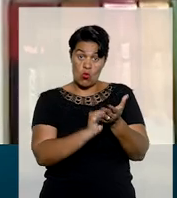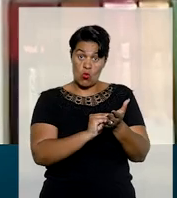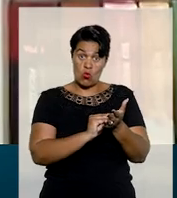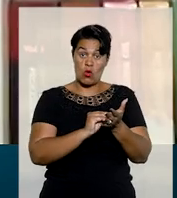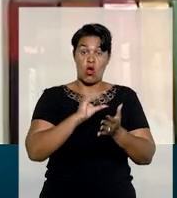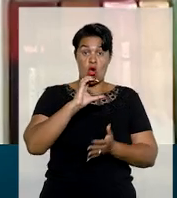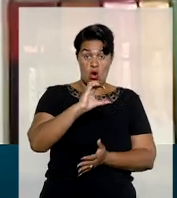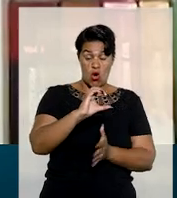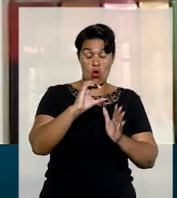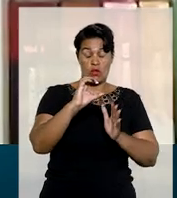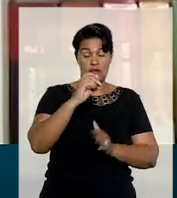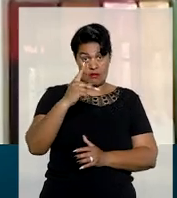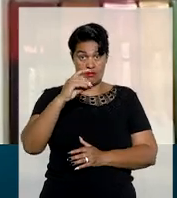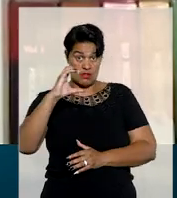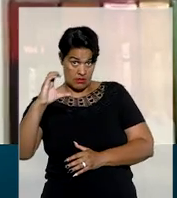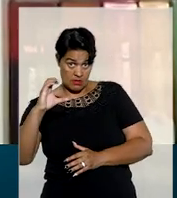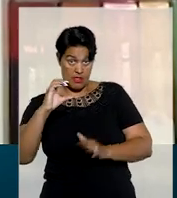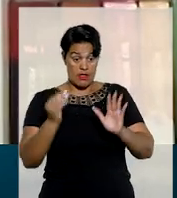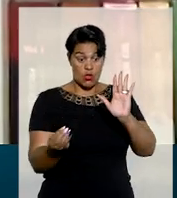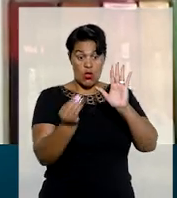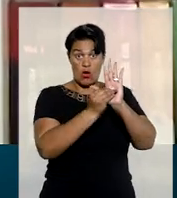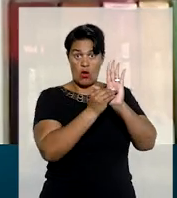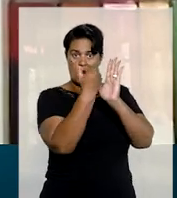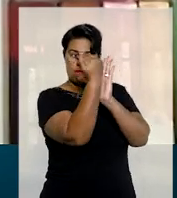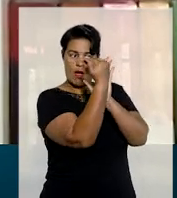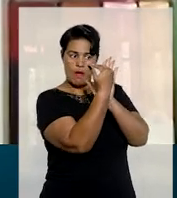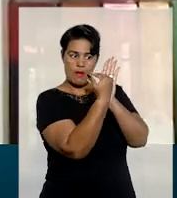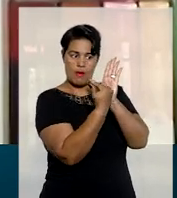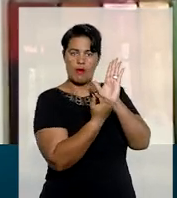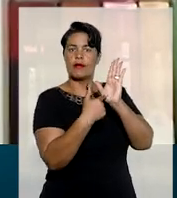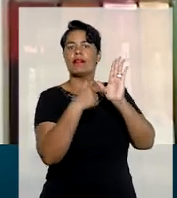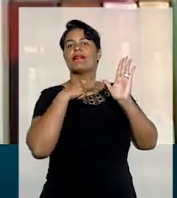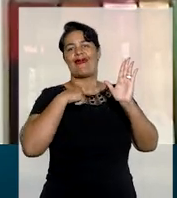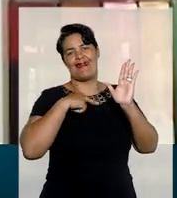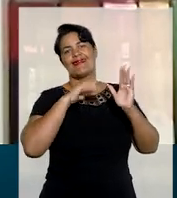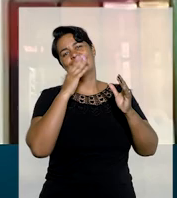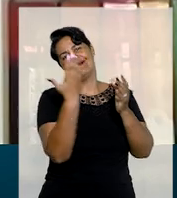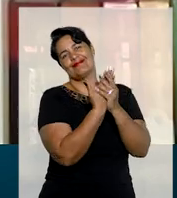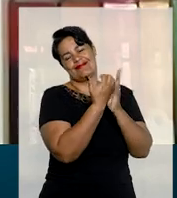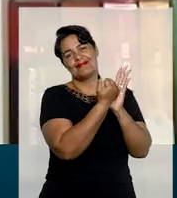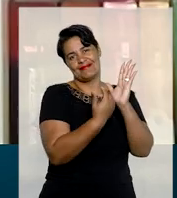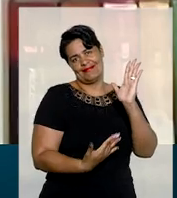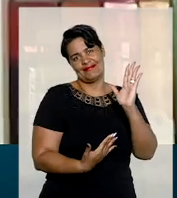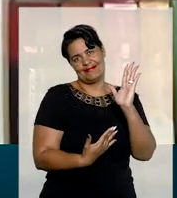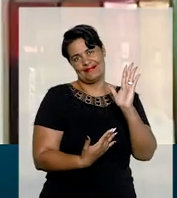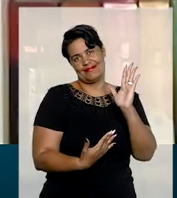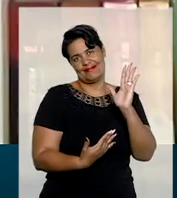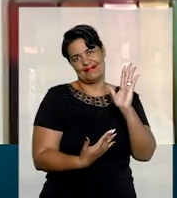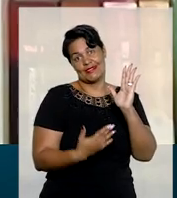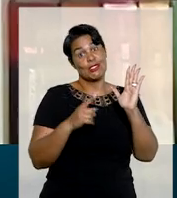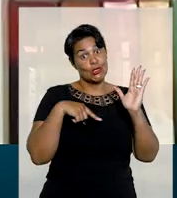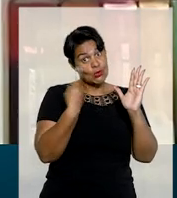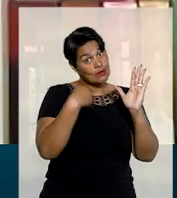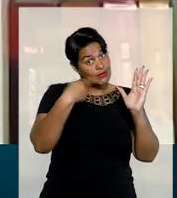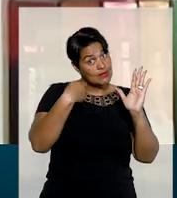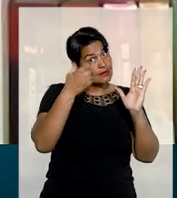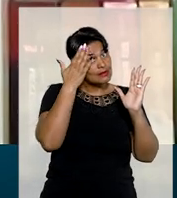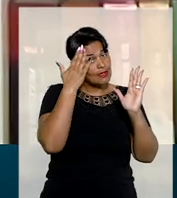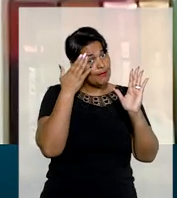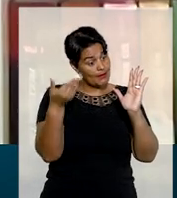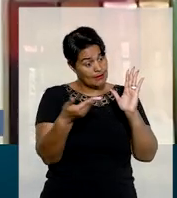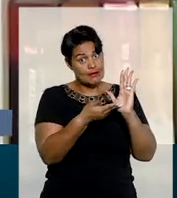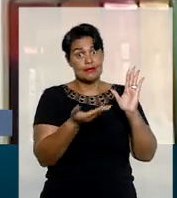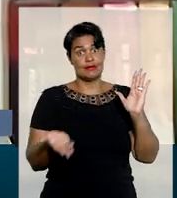Processo Civil os embargos de declaração estão listados dentre as hipóteses recursais. E esse é um dado importante quando a gente